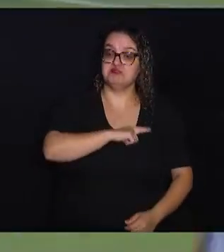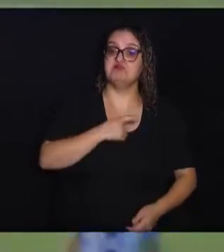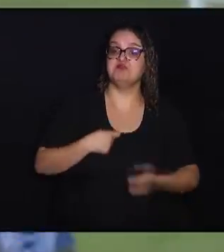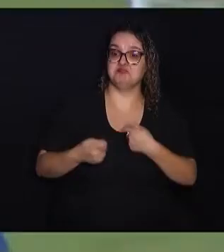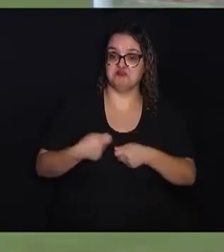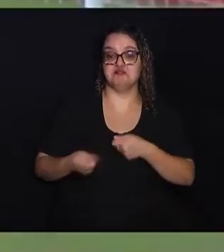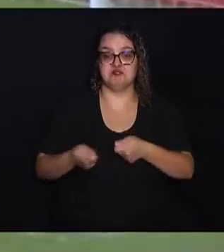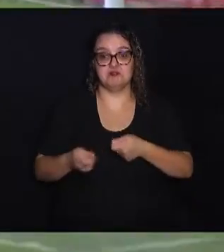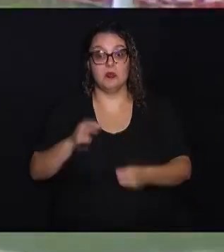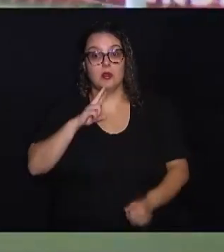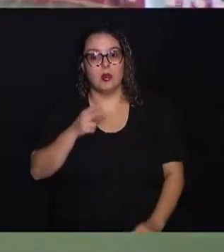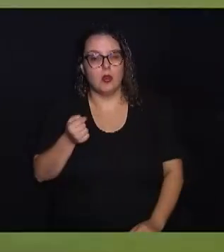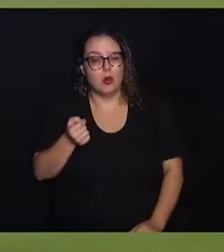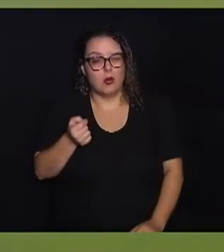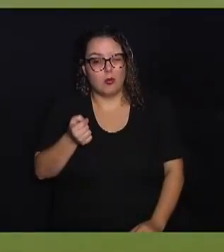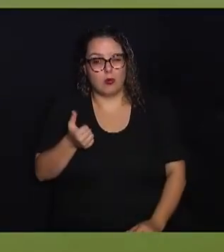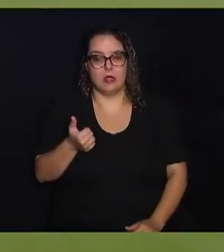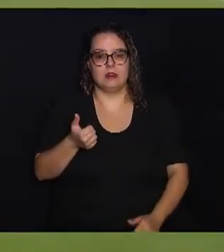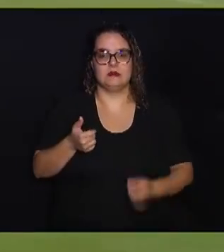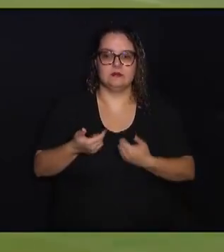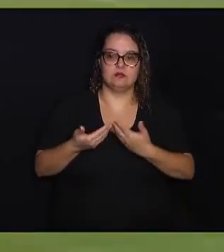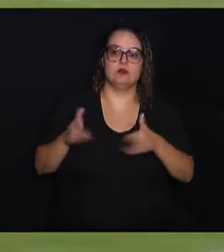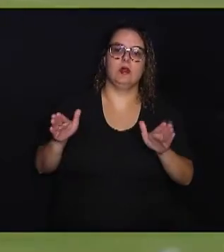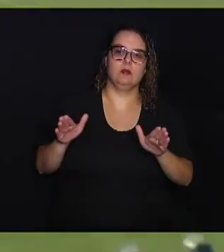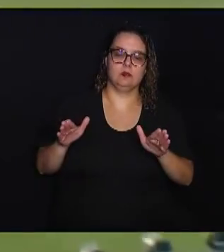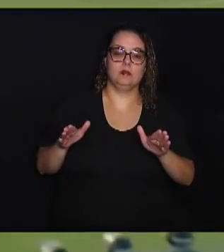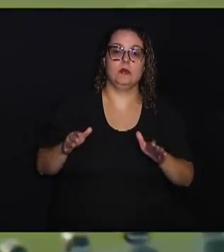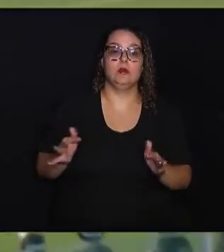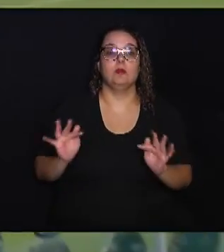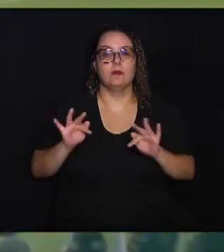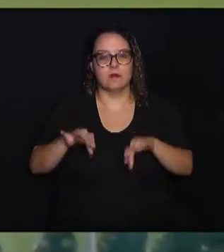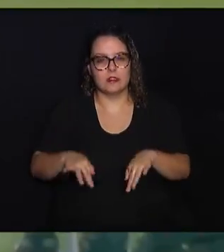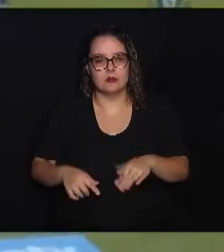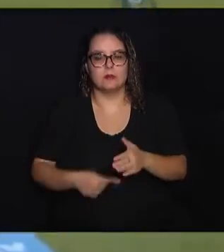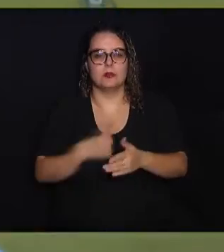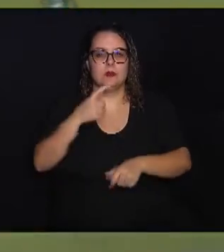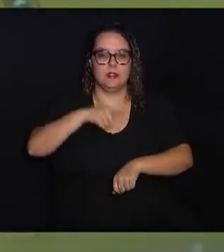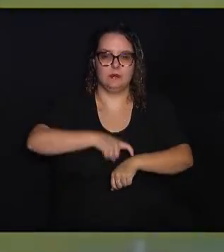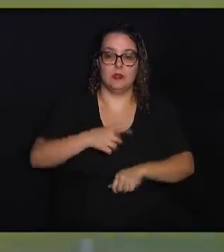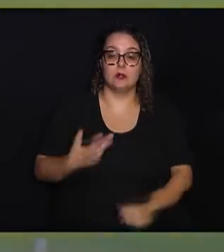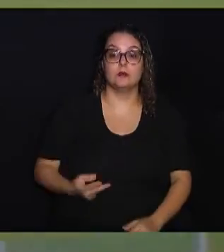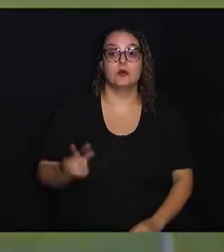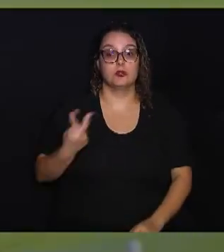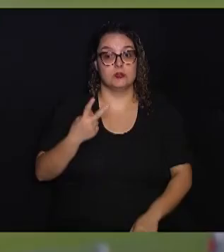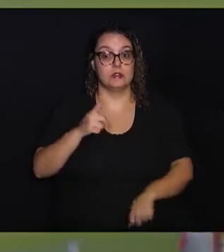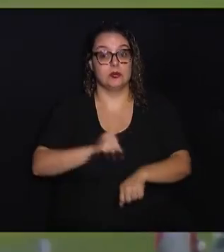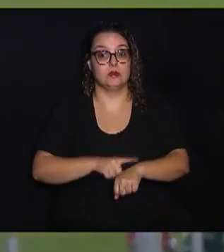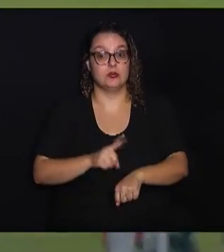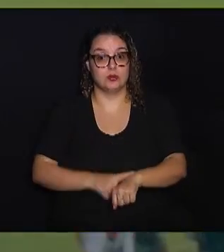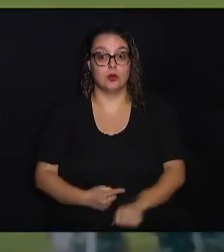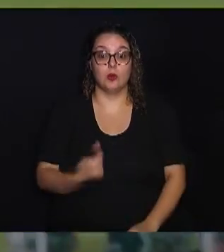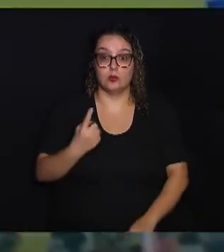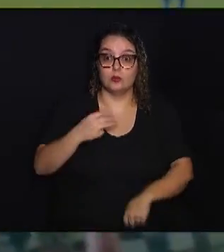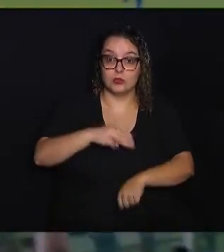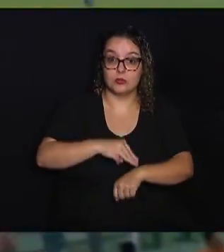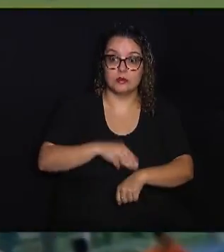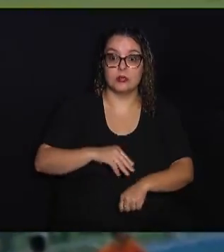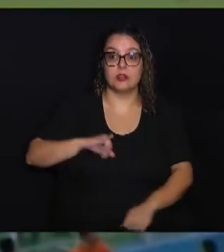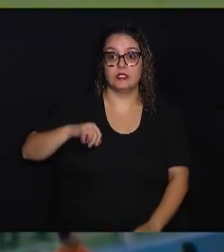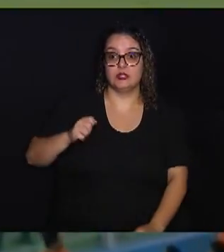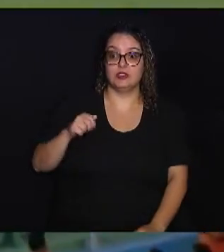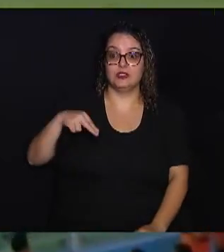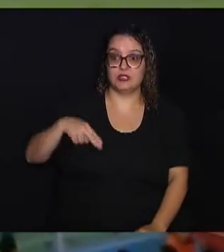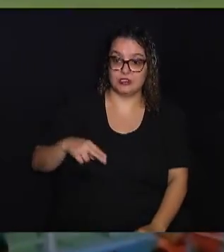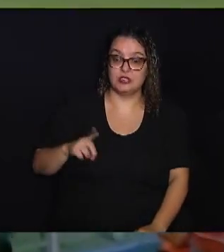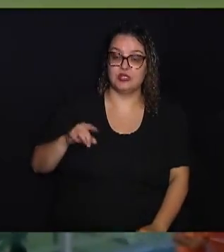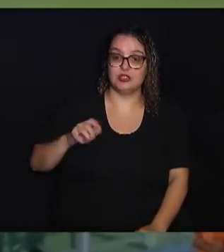resultado e por pouco não ampliou a vantagem na reta final da primeira etapa. No segundo tempo, com 1 minuto, Jean Dias, no